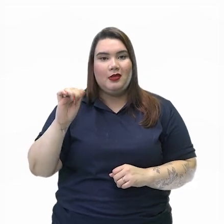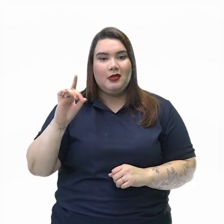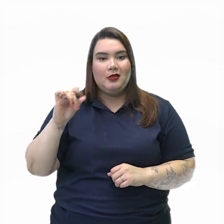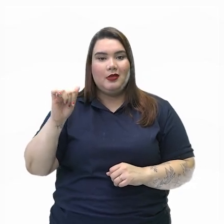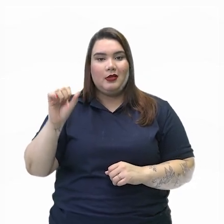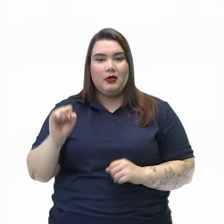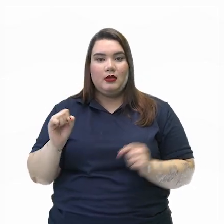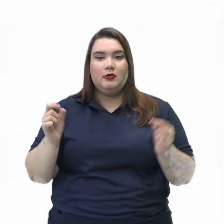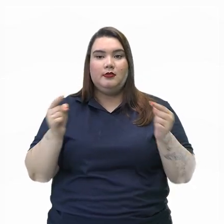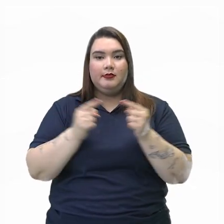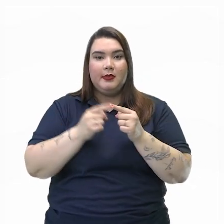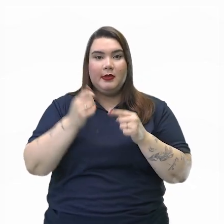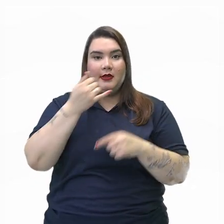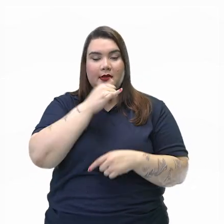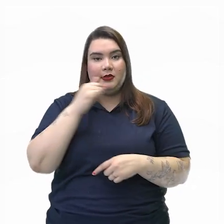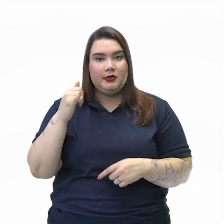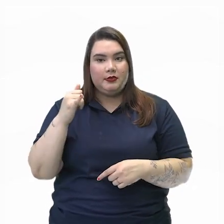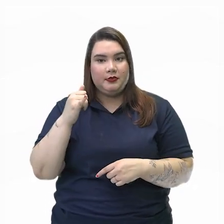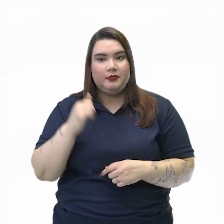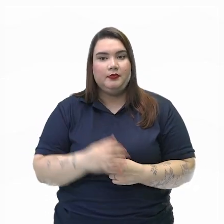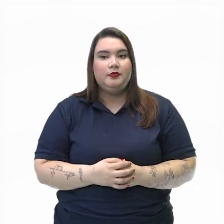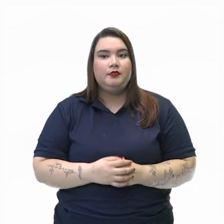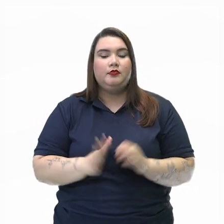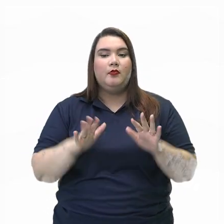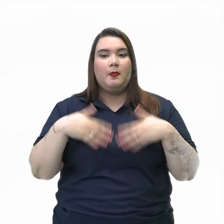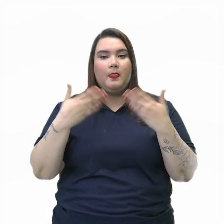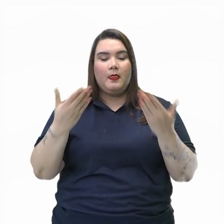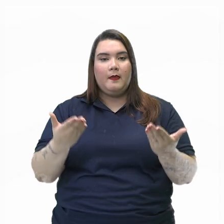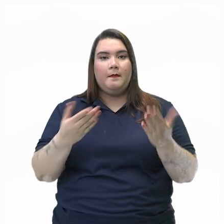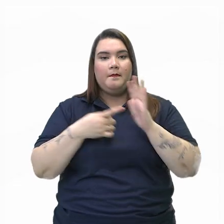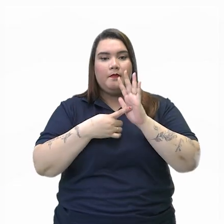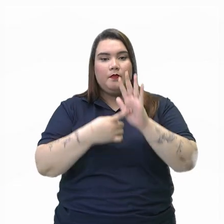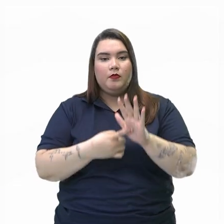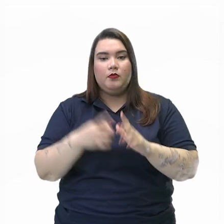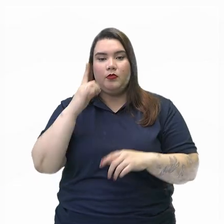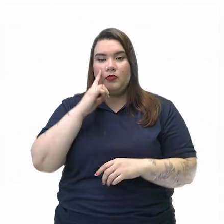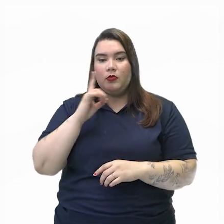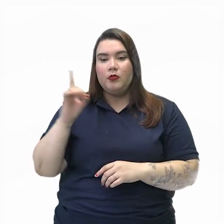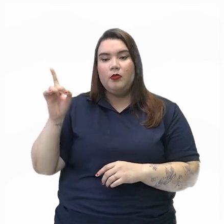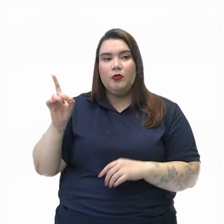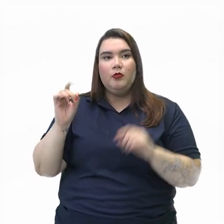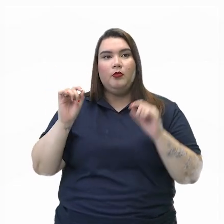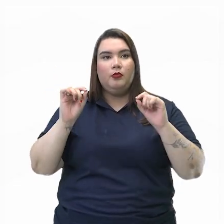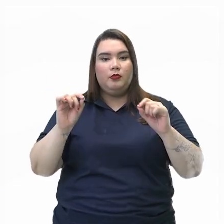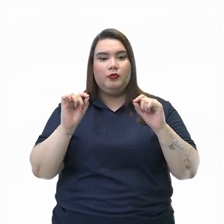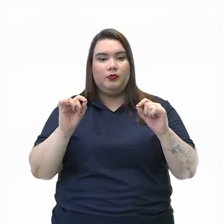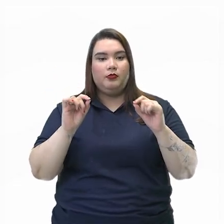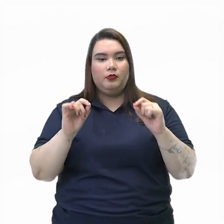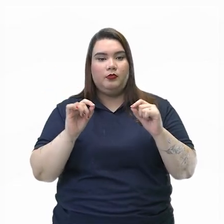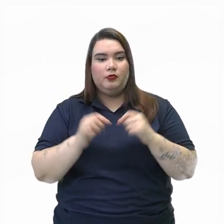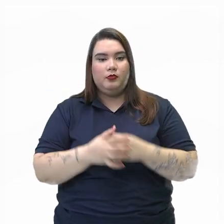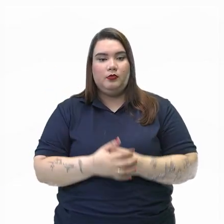de fornecimento comum de energia elétrica. Lá está, lá no canto, temos o quê?